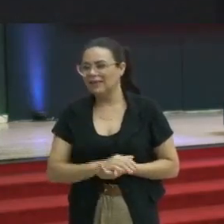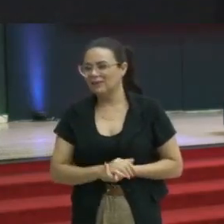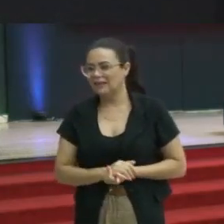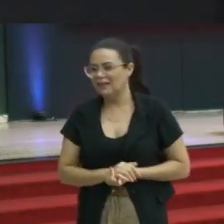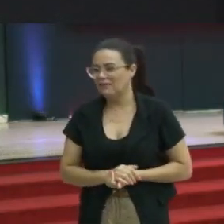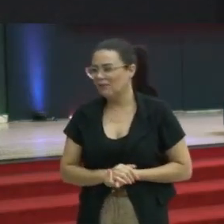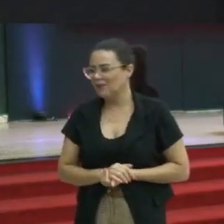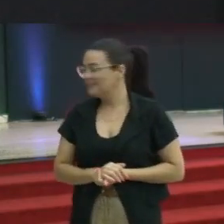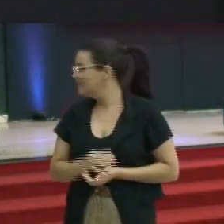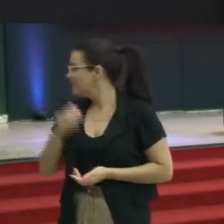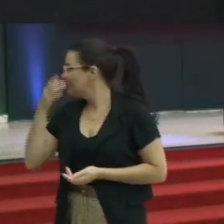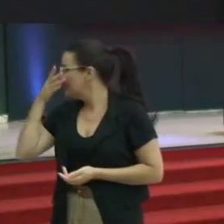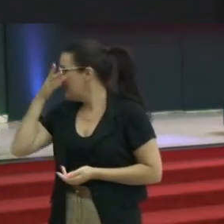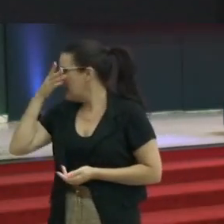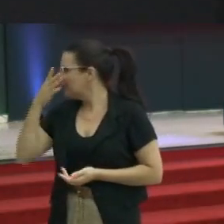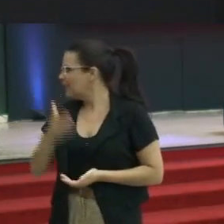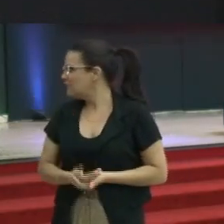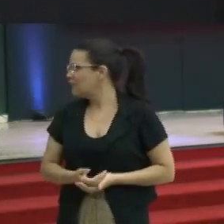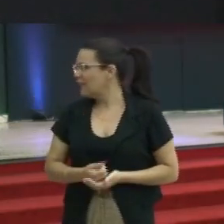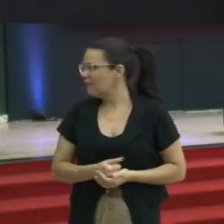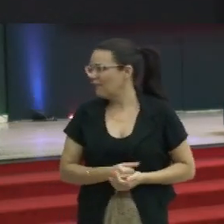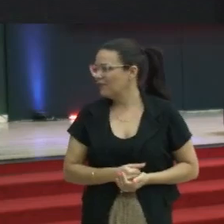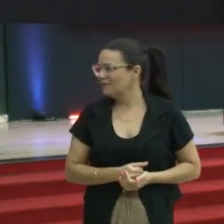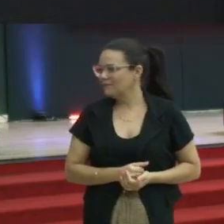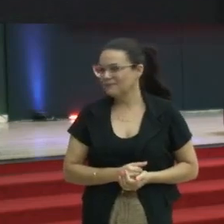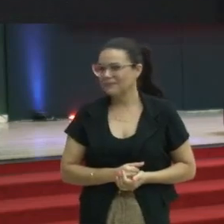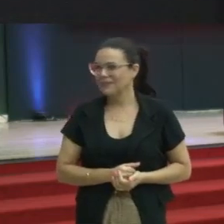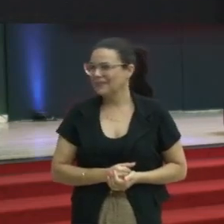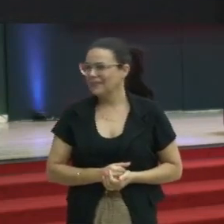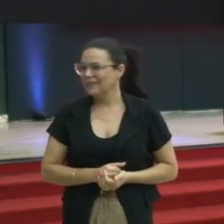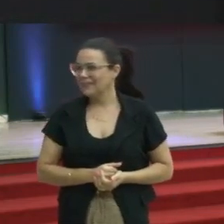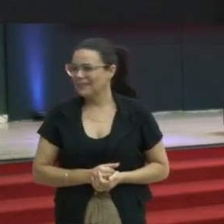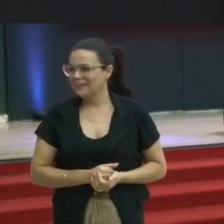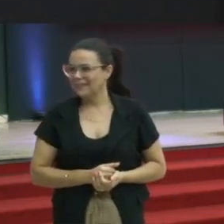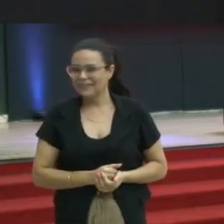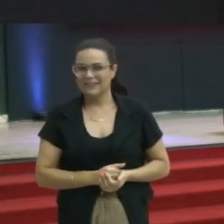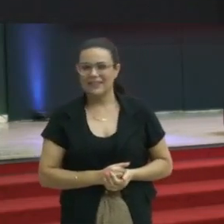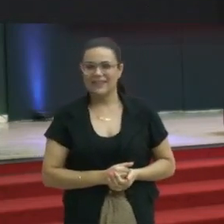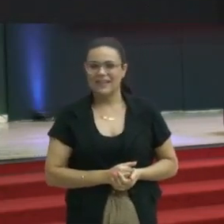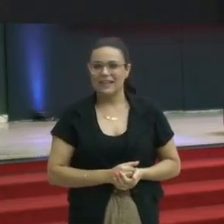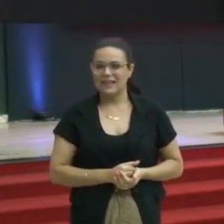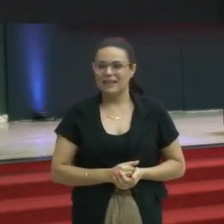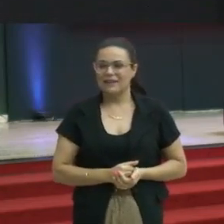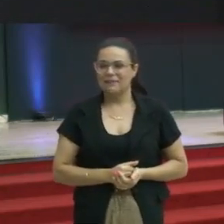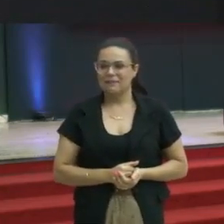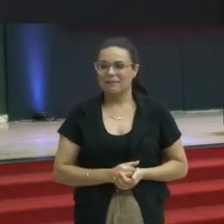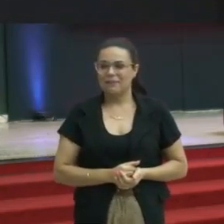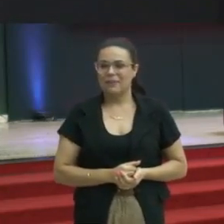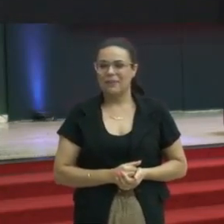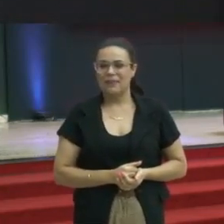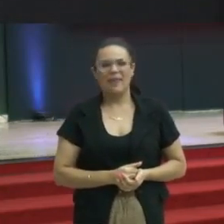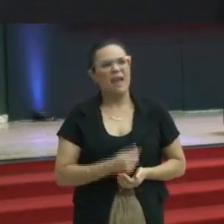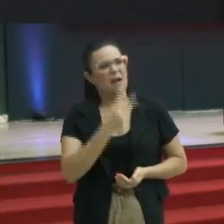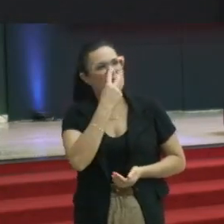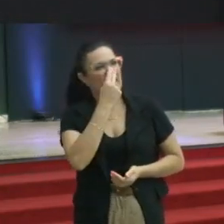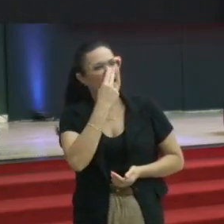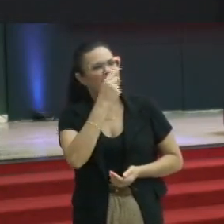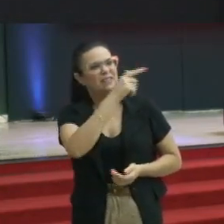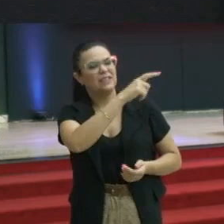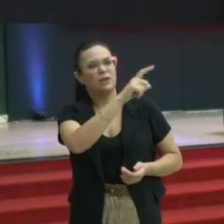aqui mais à frente, na frente daquela próxima igreja lá. Lá não tem problema. Não tem